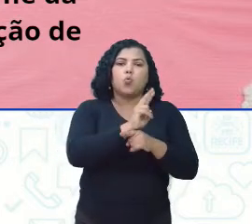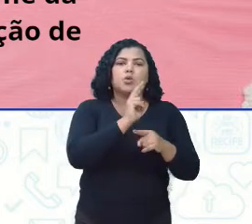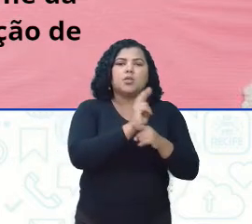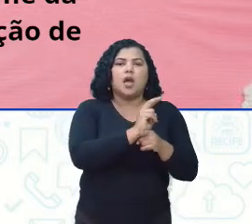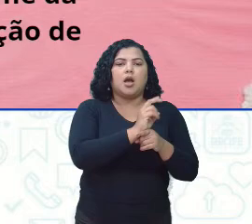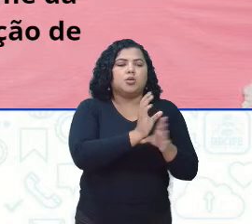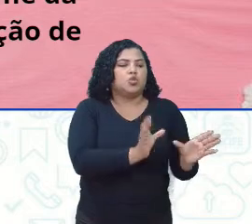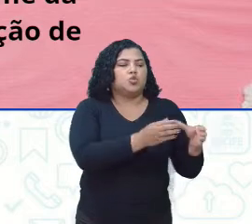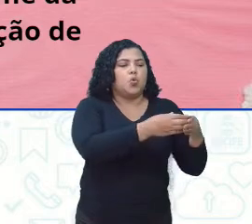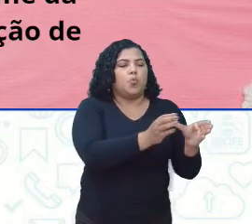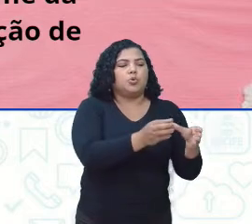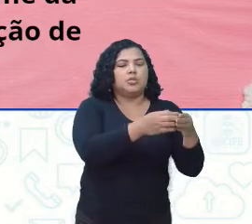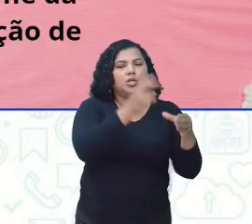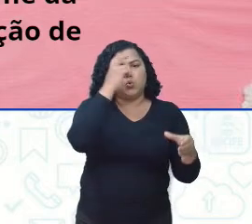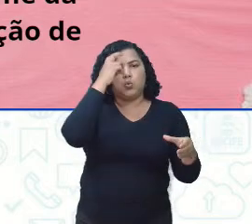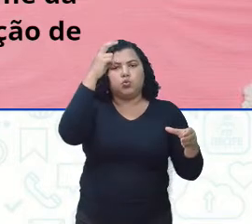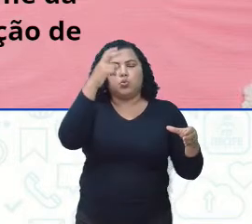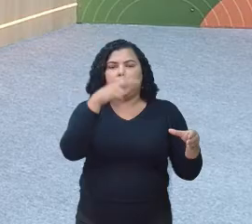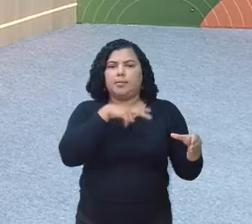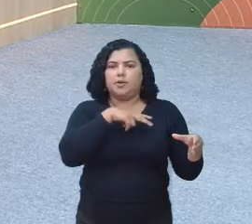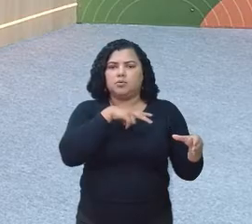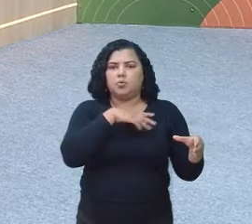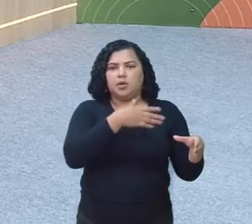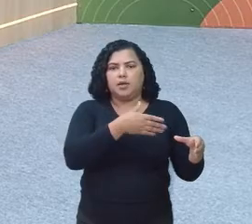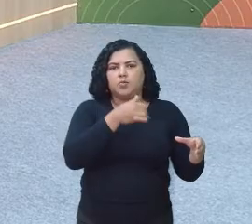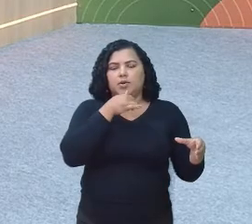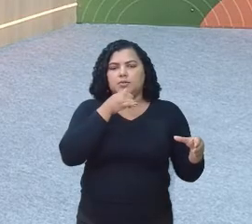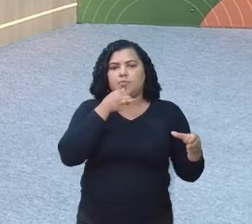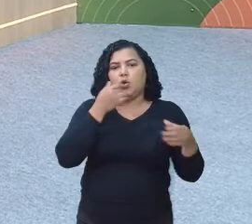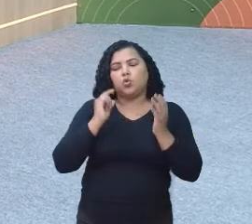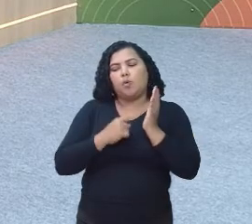exemplo. Então, eu estou trazendo uma personagem de filme,